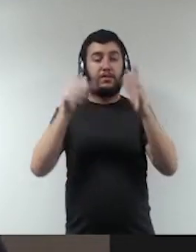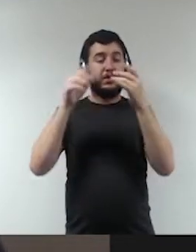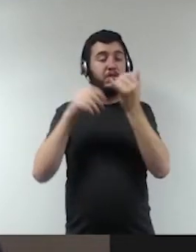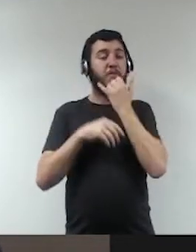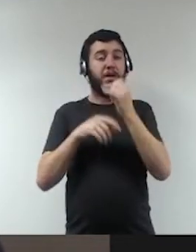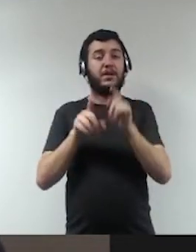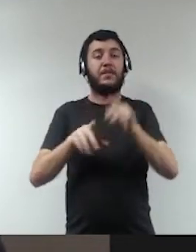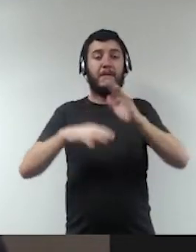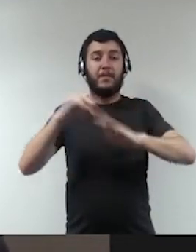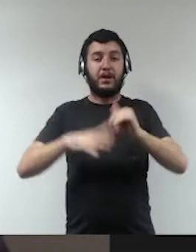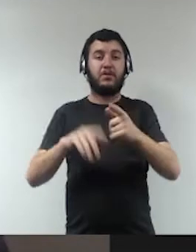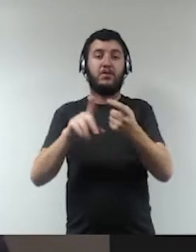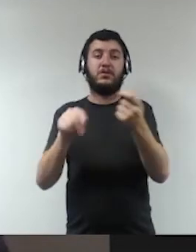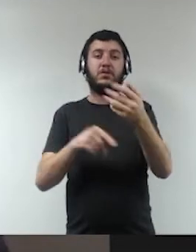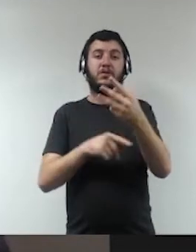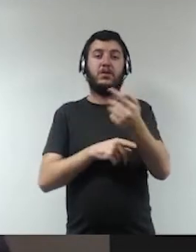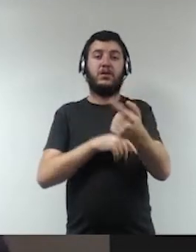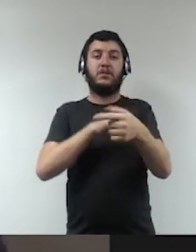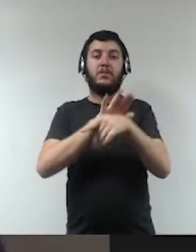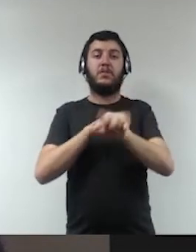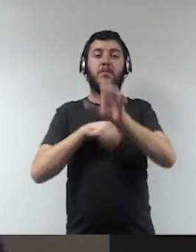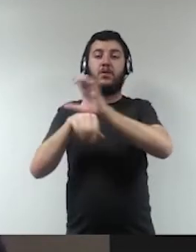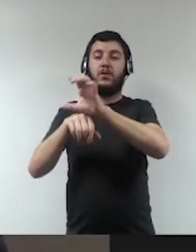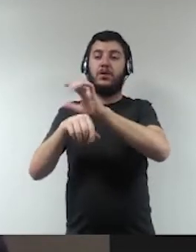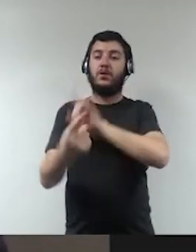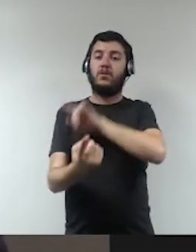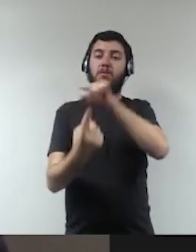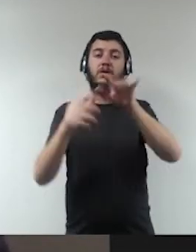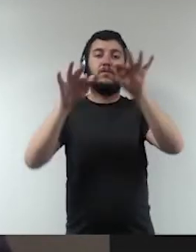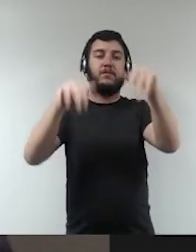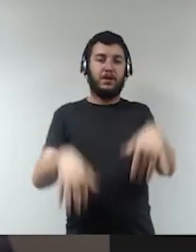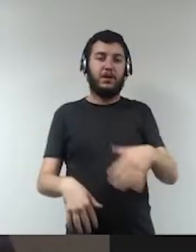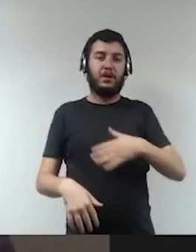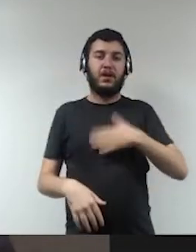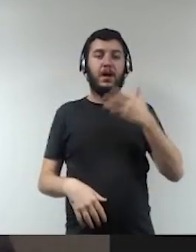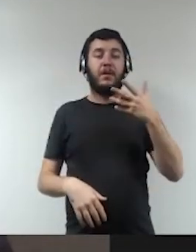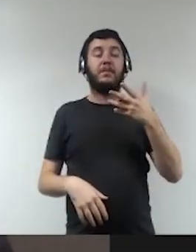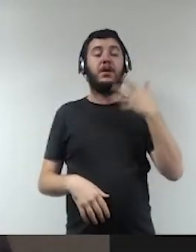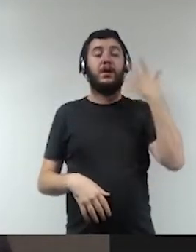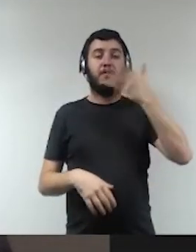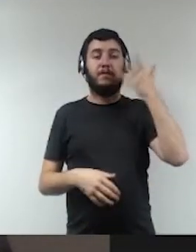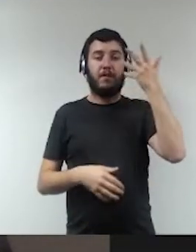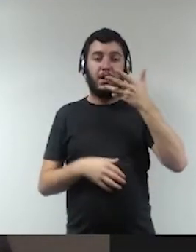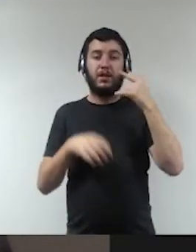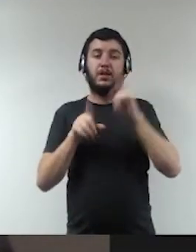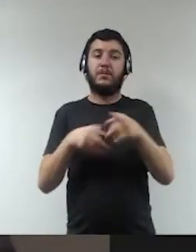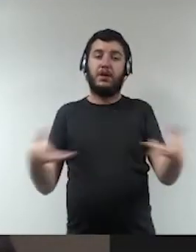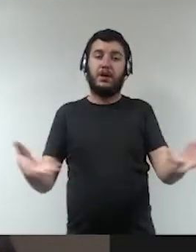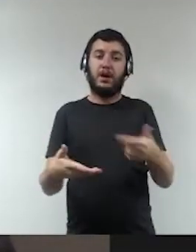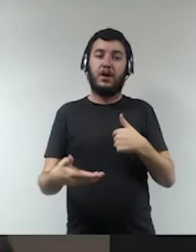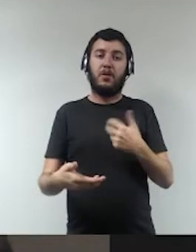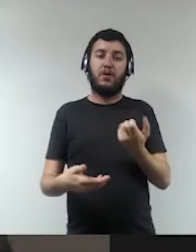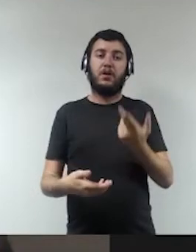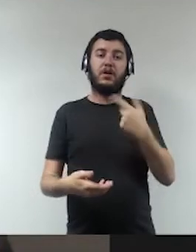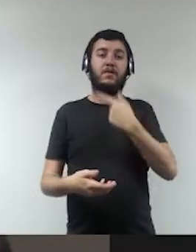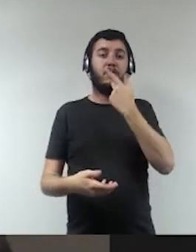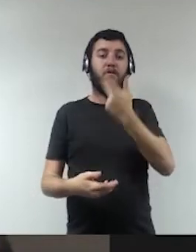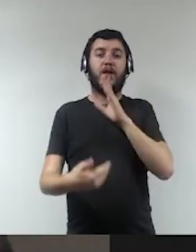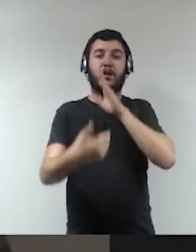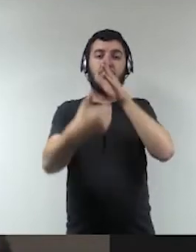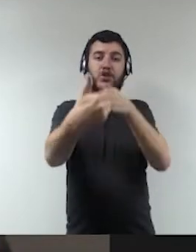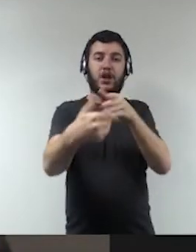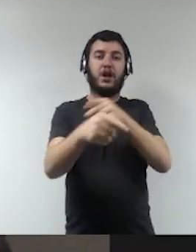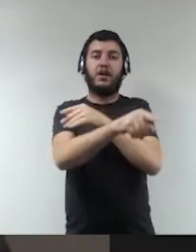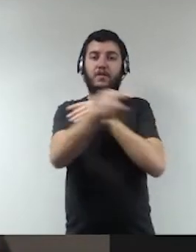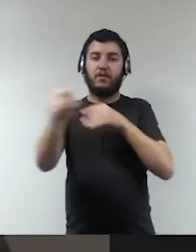parto aí para as minhas conclusões, e falando agora diretamente, principalmente aos